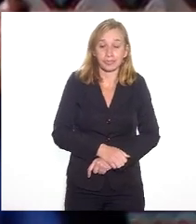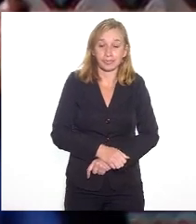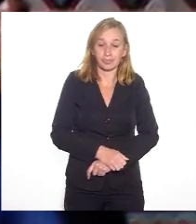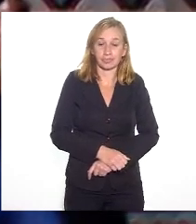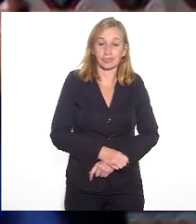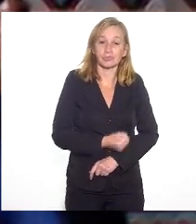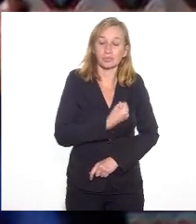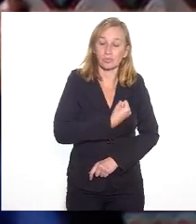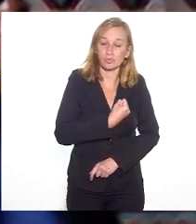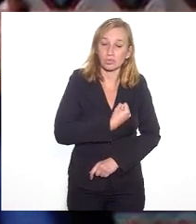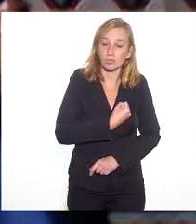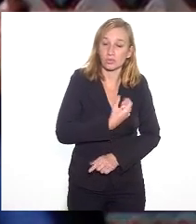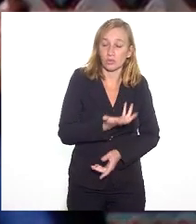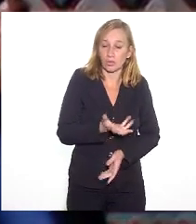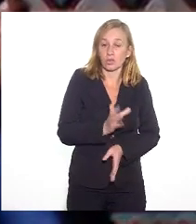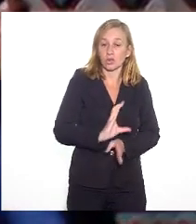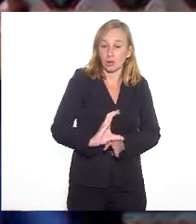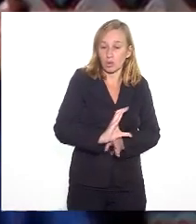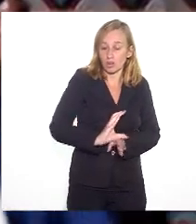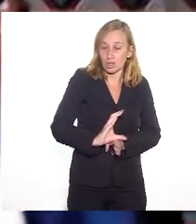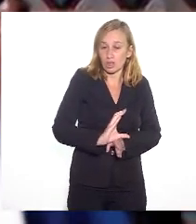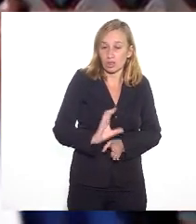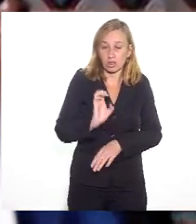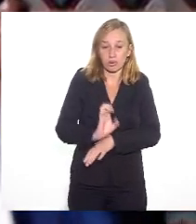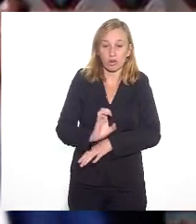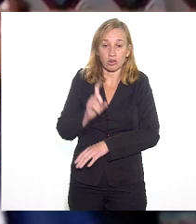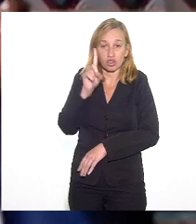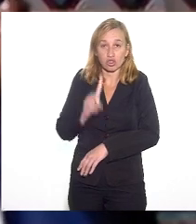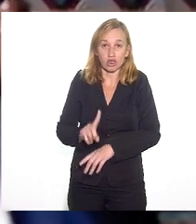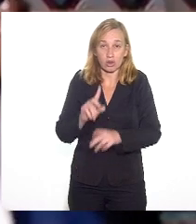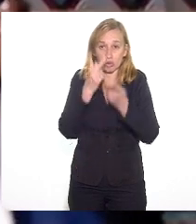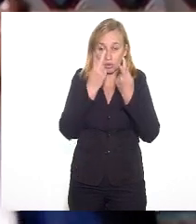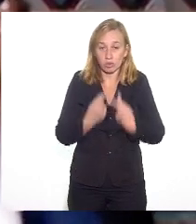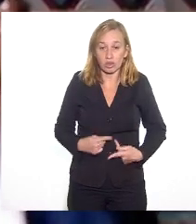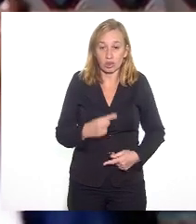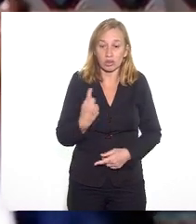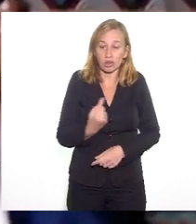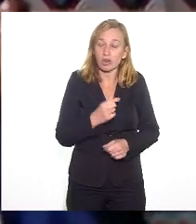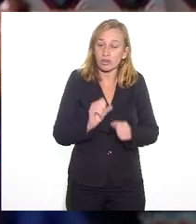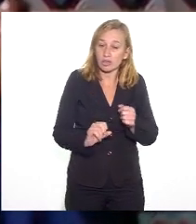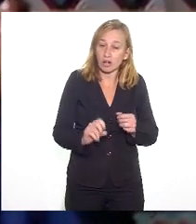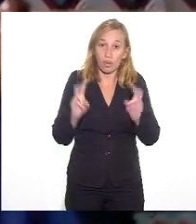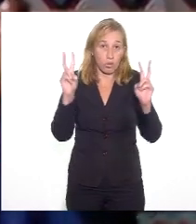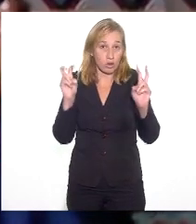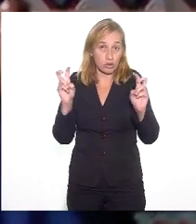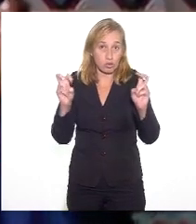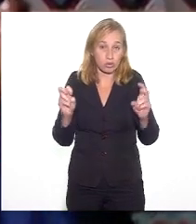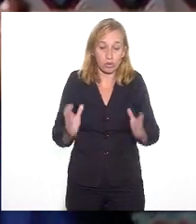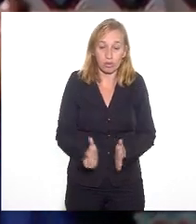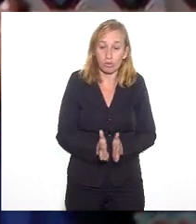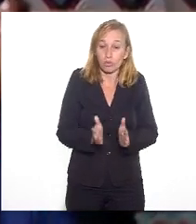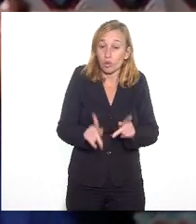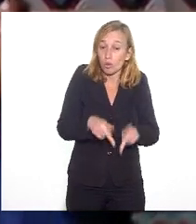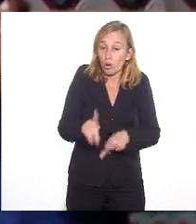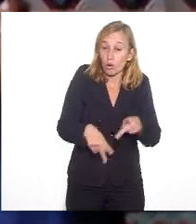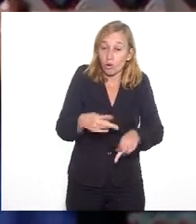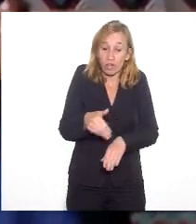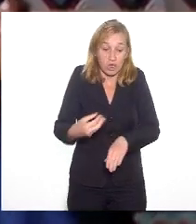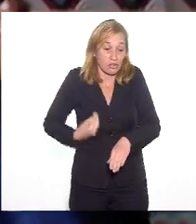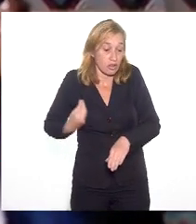Dados do Conselho Estadual de Direitos Humanos, numa audiência que nós fizemos sobre a situação da população em situação de